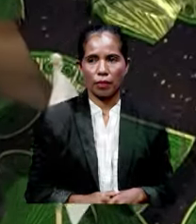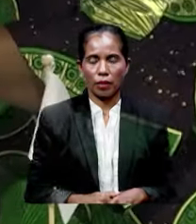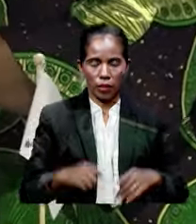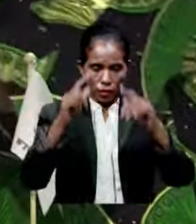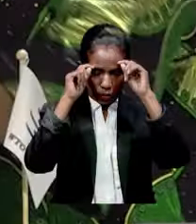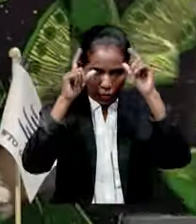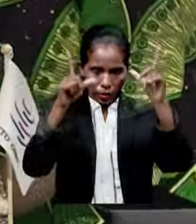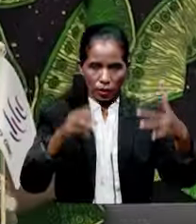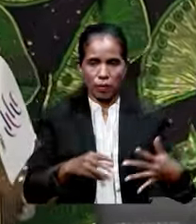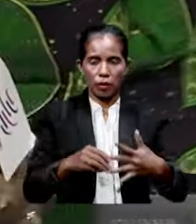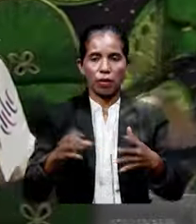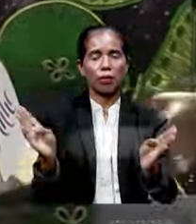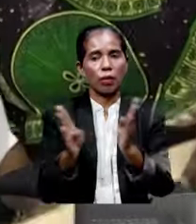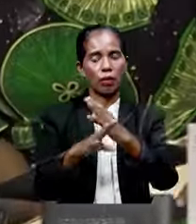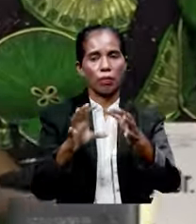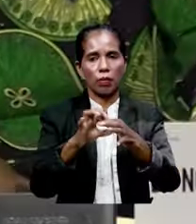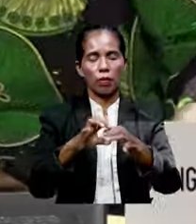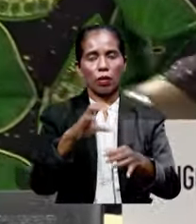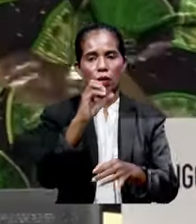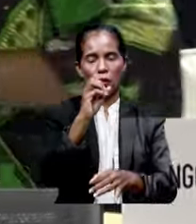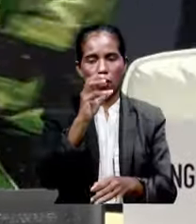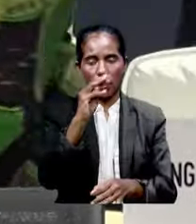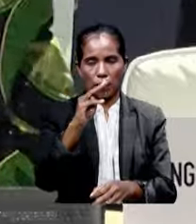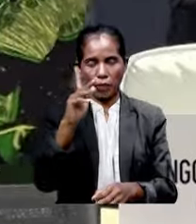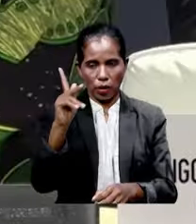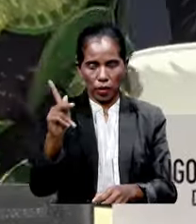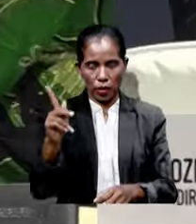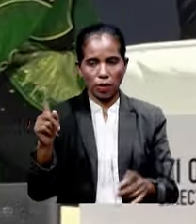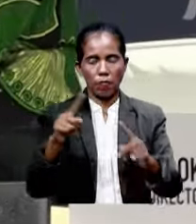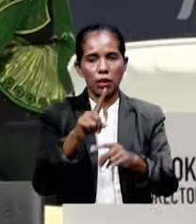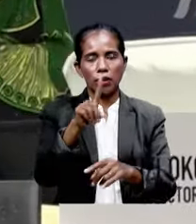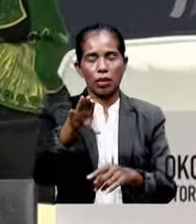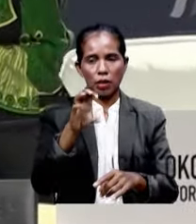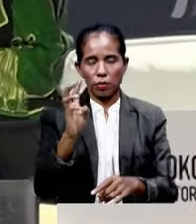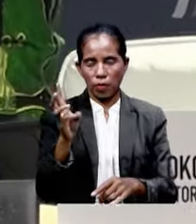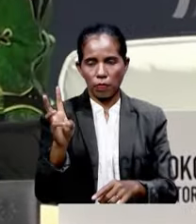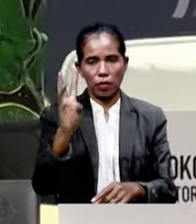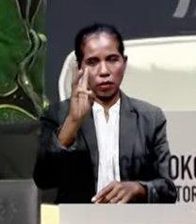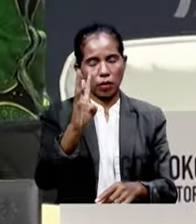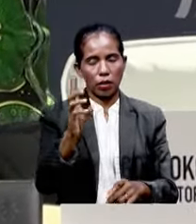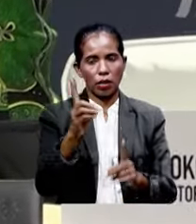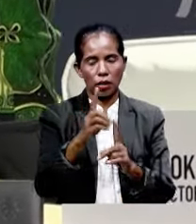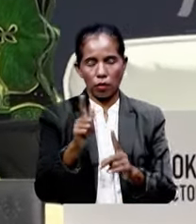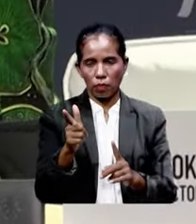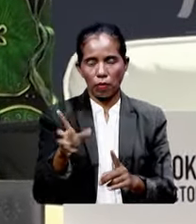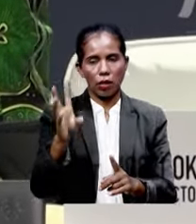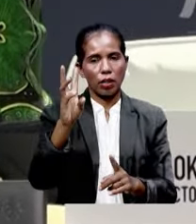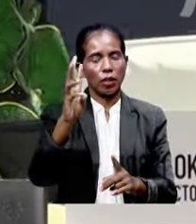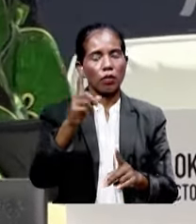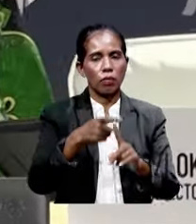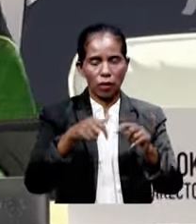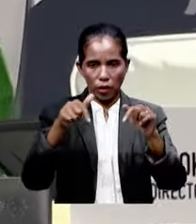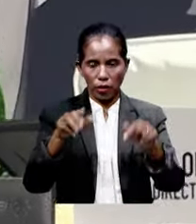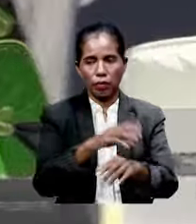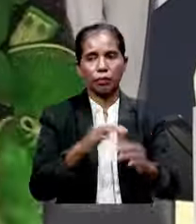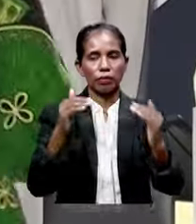Timor-Leste oficialmente saiu na membro Organização Mundial do Comércio para a torcida em Uresinen e a Lorong Uruan Uresinen Fulane e a âmbito